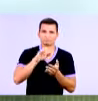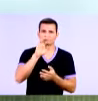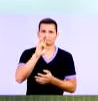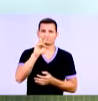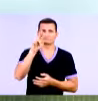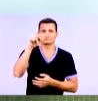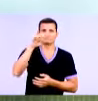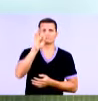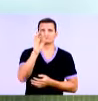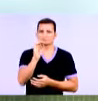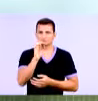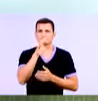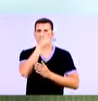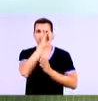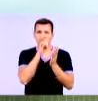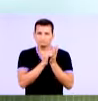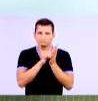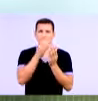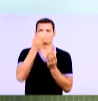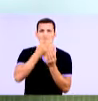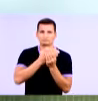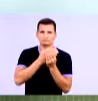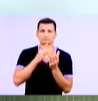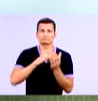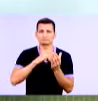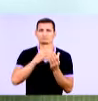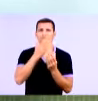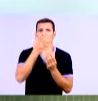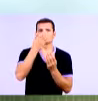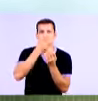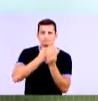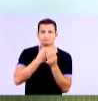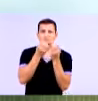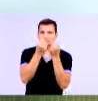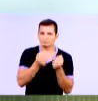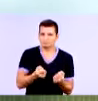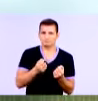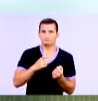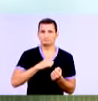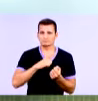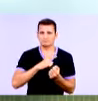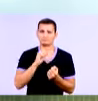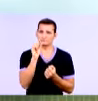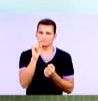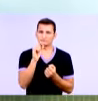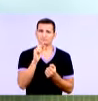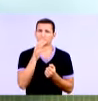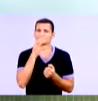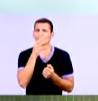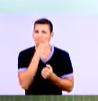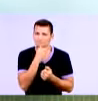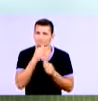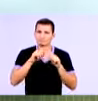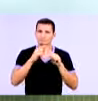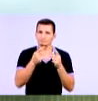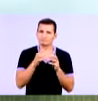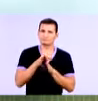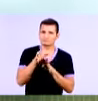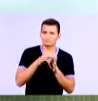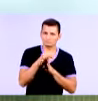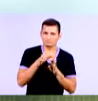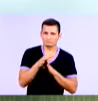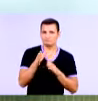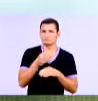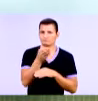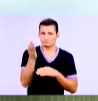arquivo. Sem dúvida que o arquivo será um pouquinho grande, sem dúvida que o arquivo será um pouquinho pesado. A sugestão que nós temos a passar